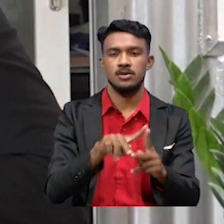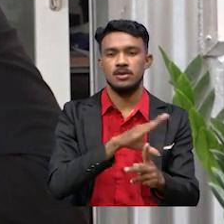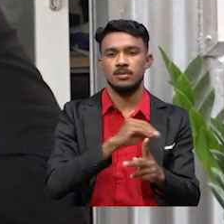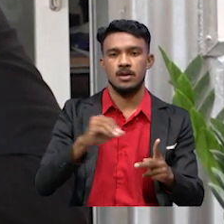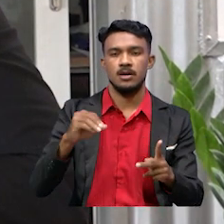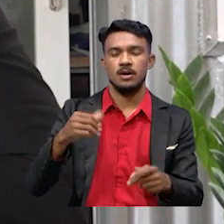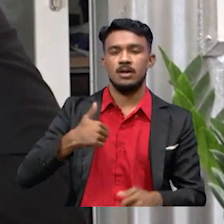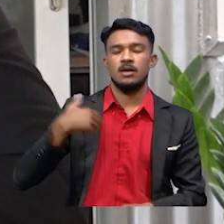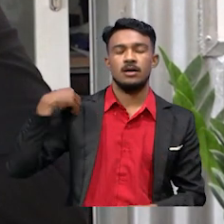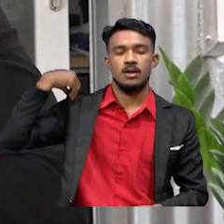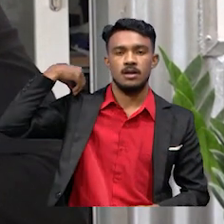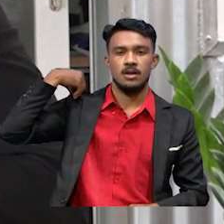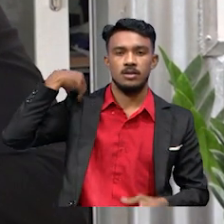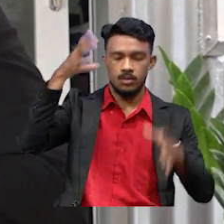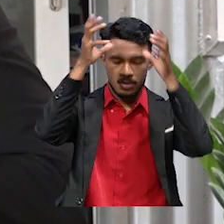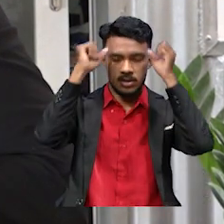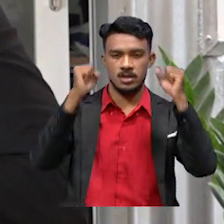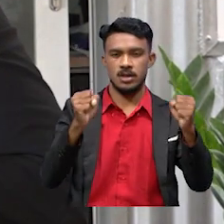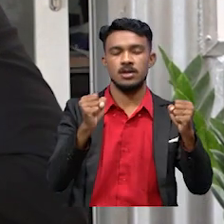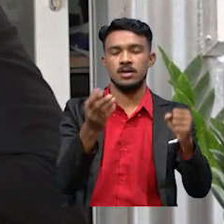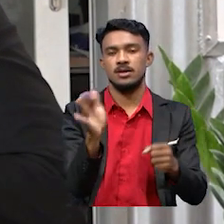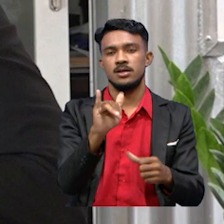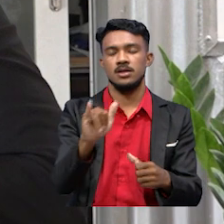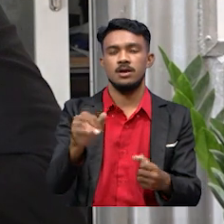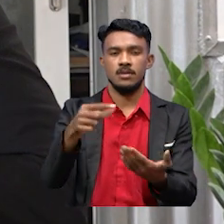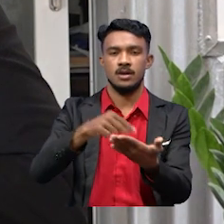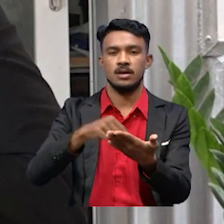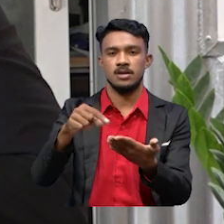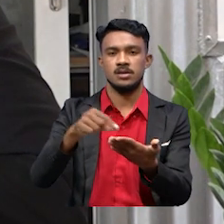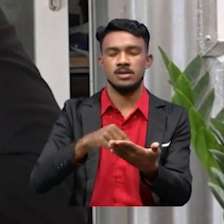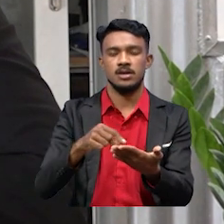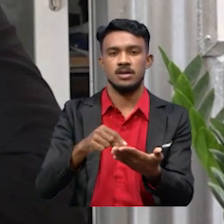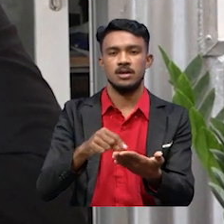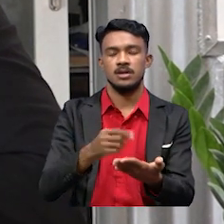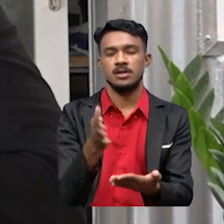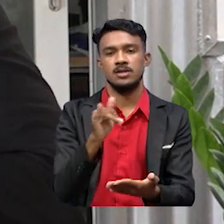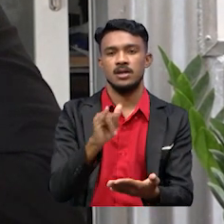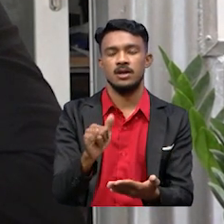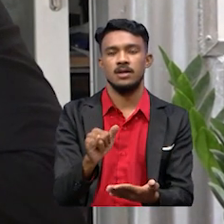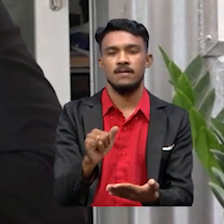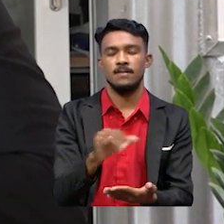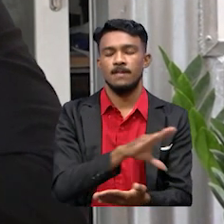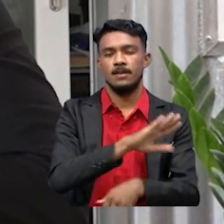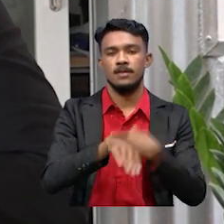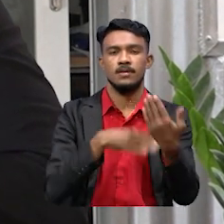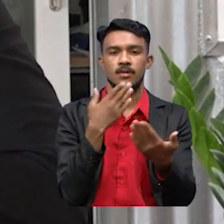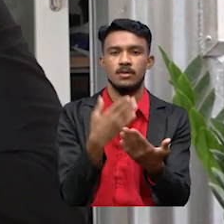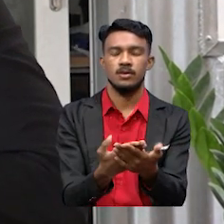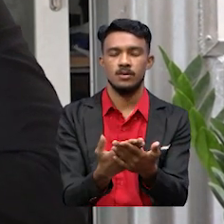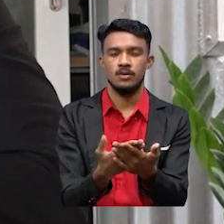presidente da República sira maka assina pacto ira ne significa kata sira hotu